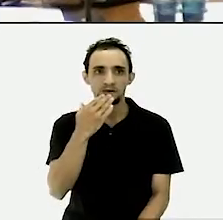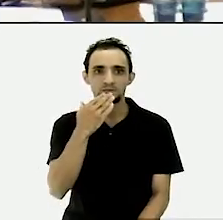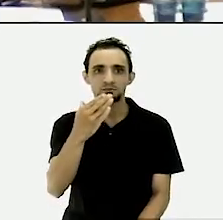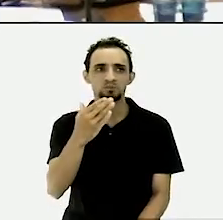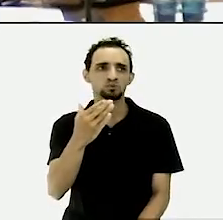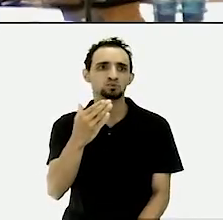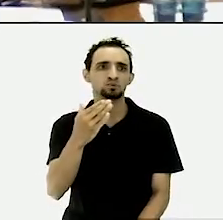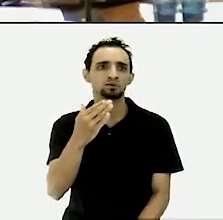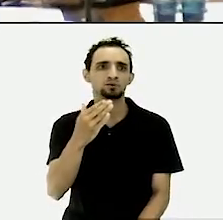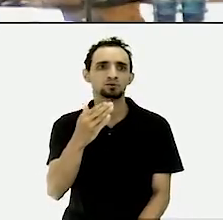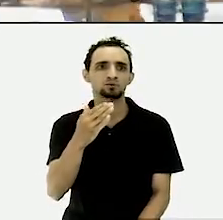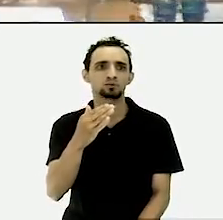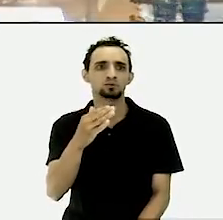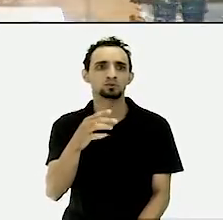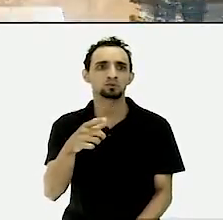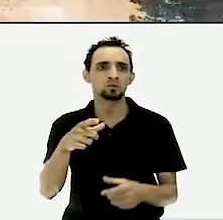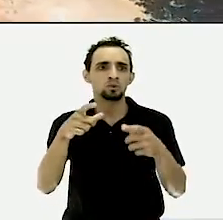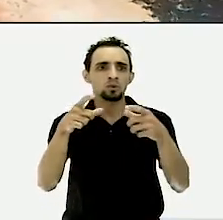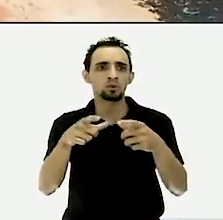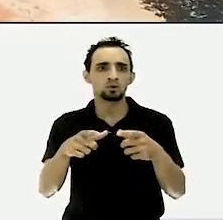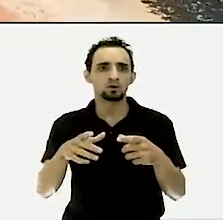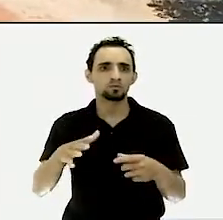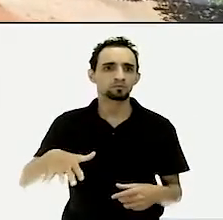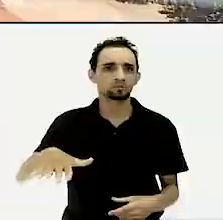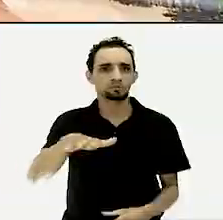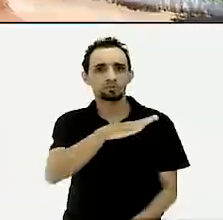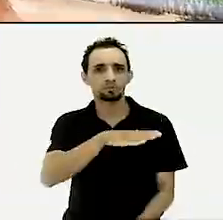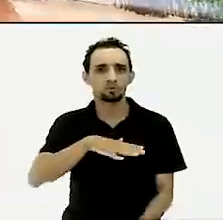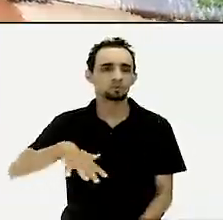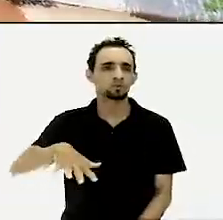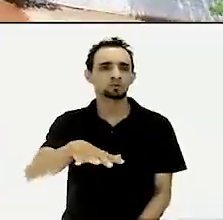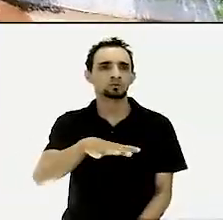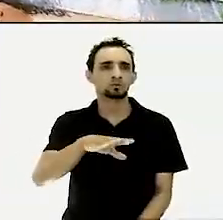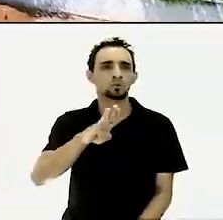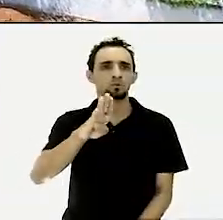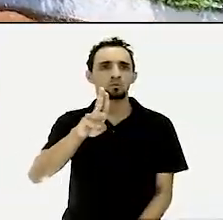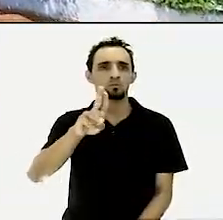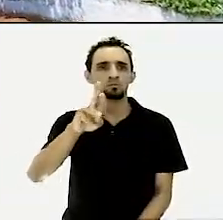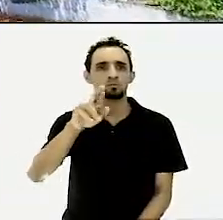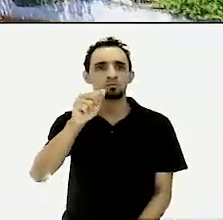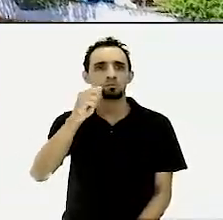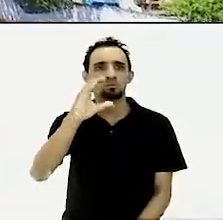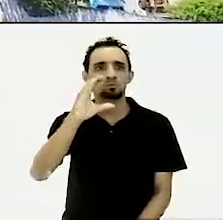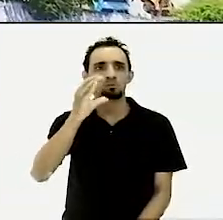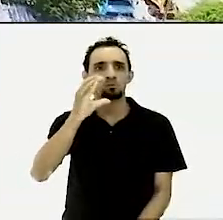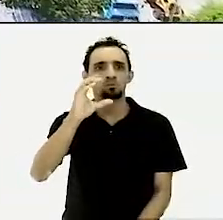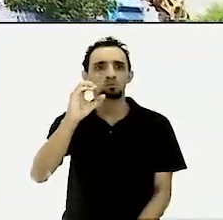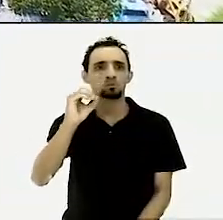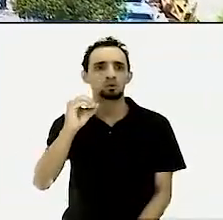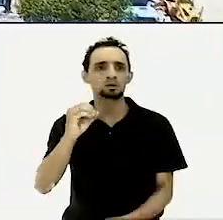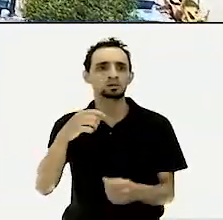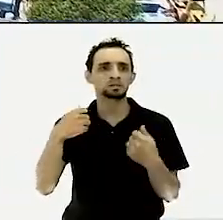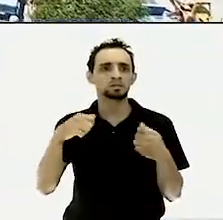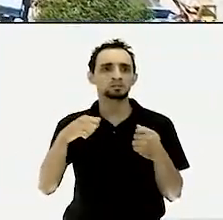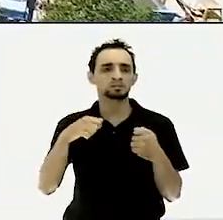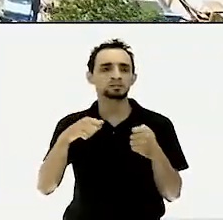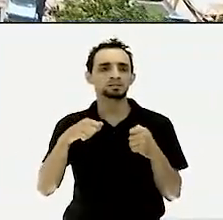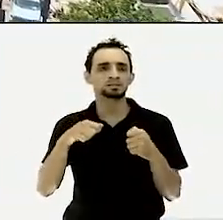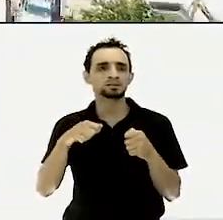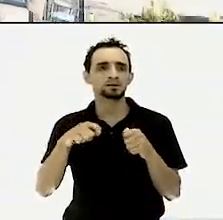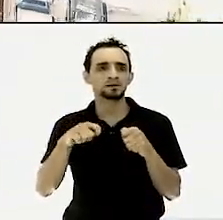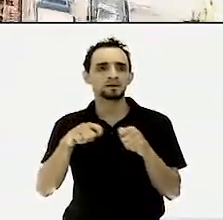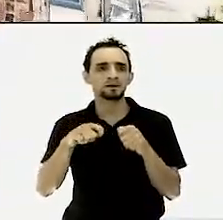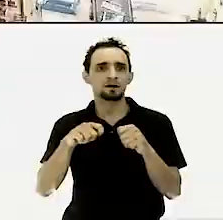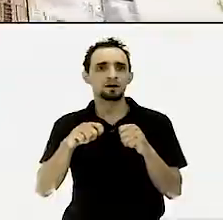operação tapa-buraco e revitalização das sinalizações de trânsito na rua José A. de Oliveira, no Parque Esmeralda. Com